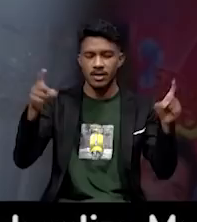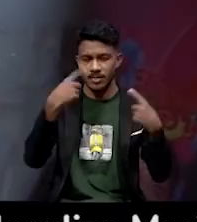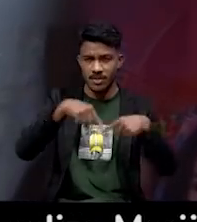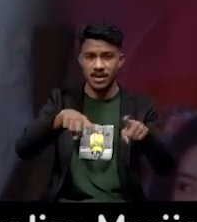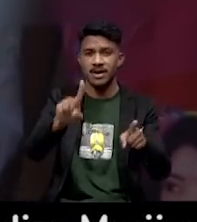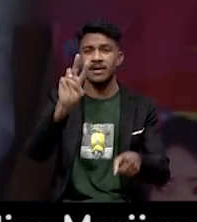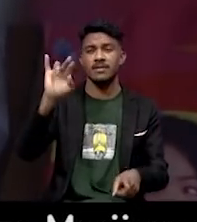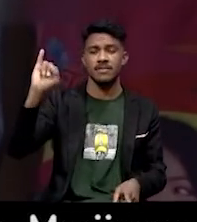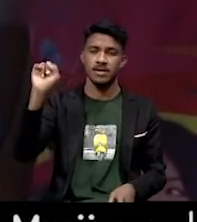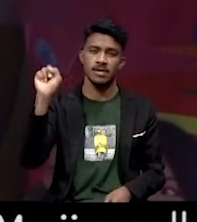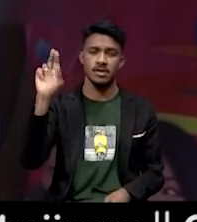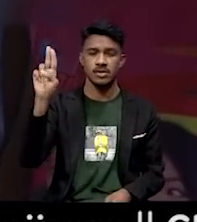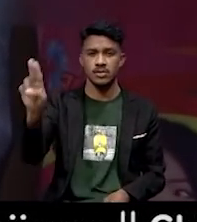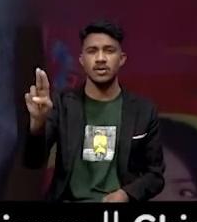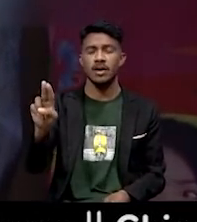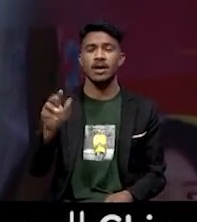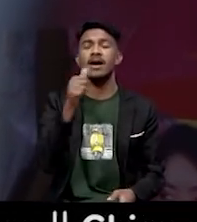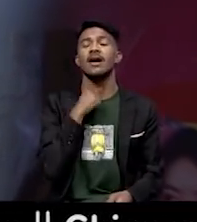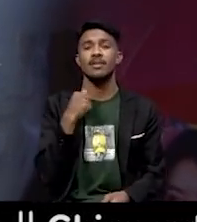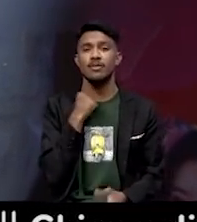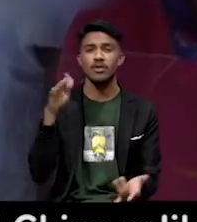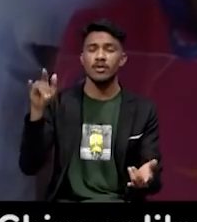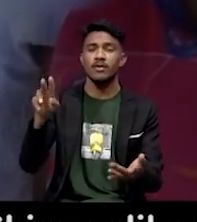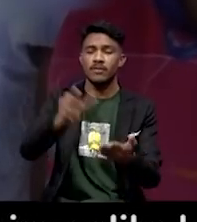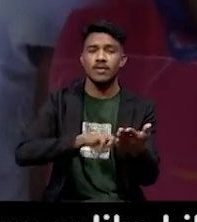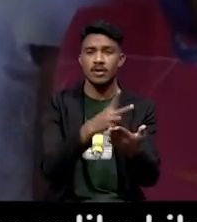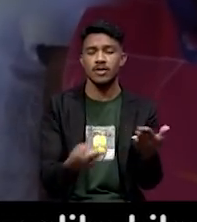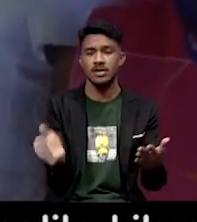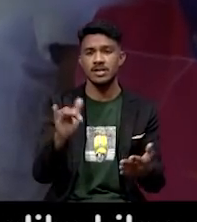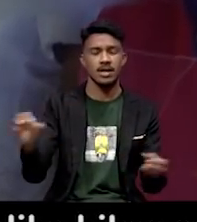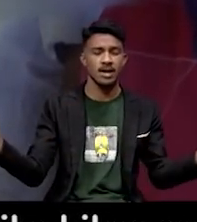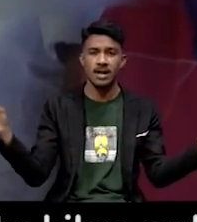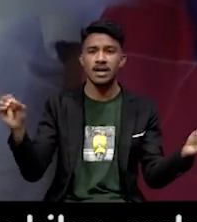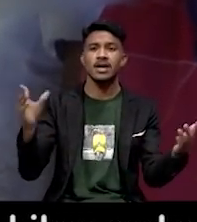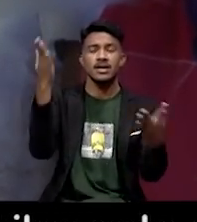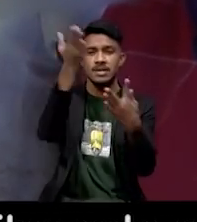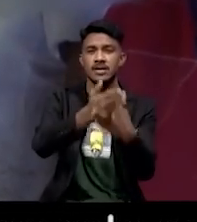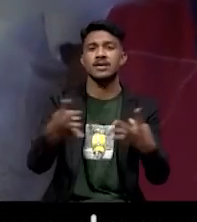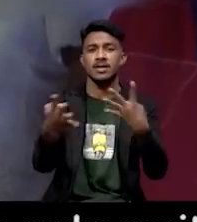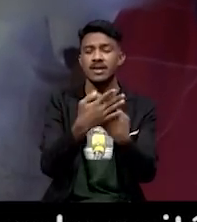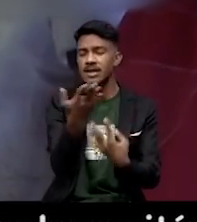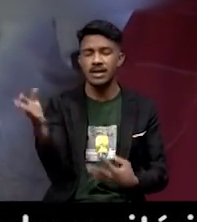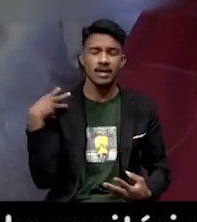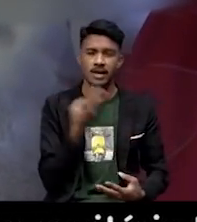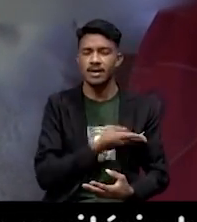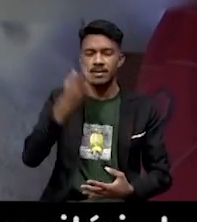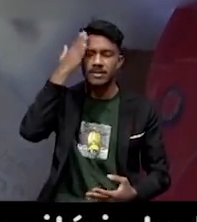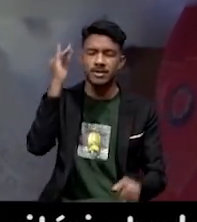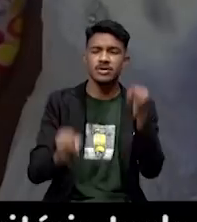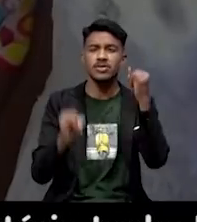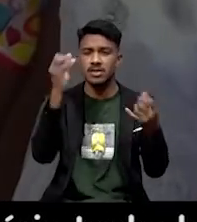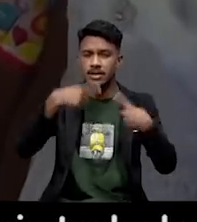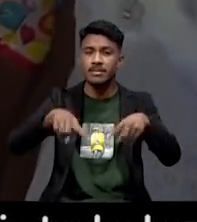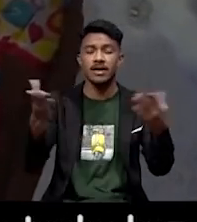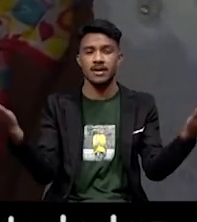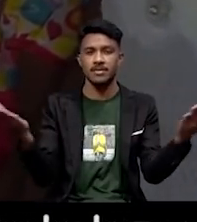Tem que declarar, né? Amo viola a Sira, lá está uma cadeia. Né, né? Né? E tem imagina, né? E tem a justiça, né? Atuar lá os nebê.